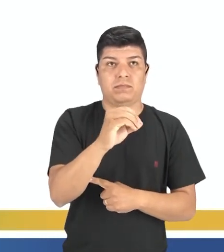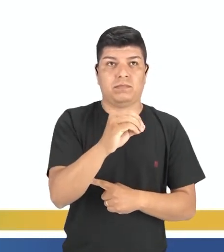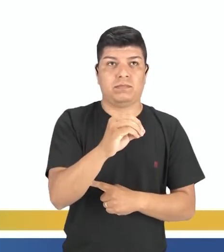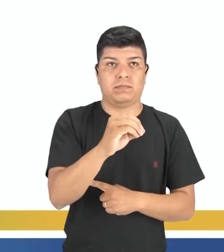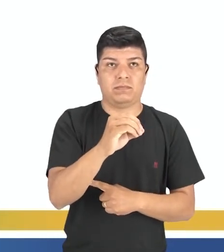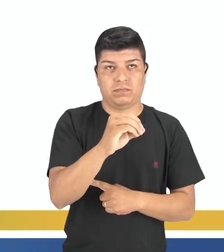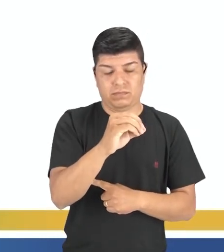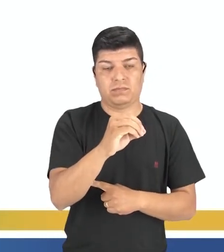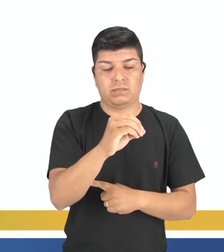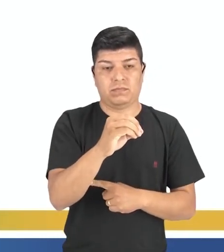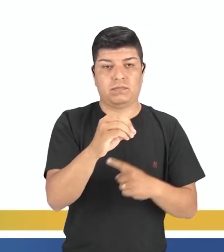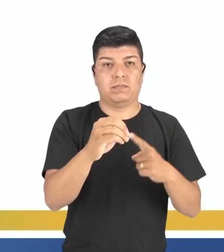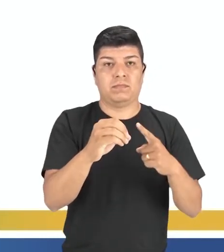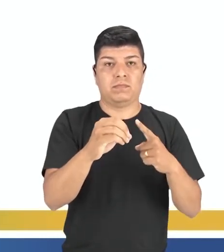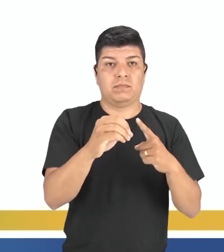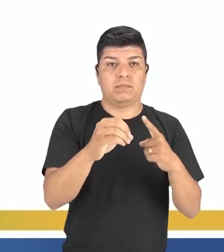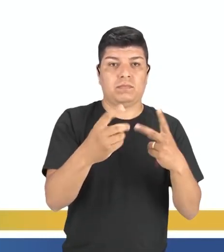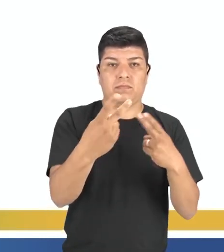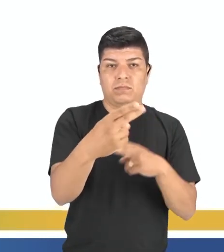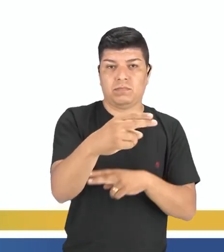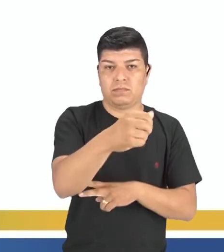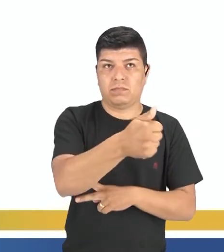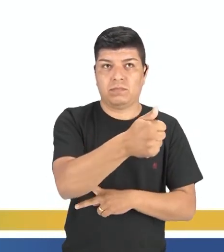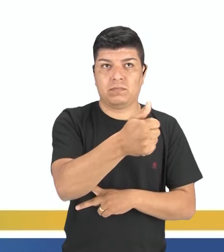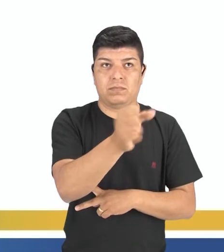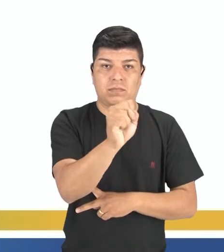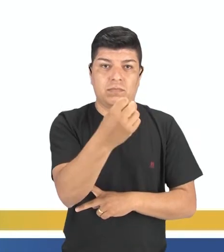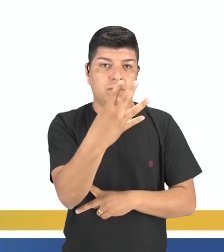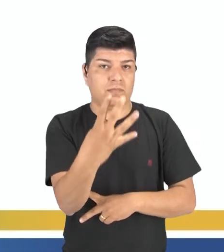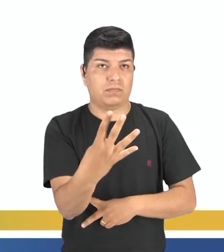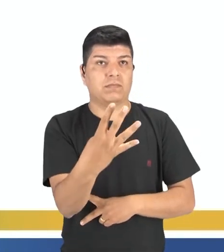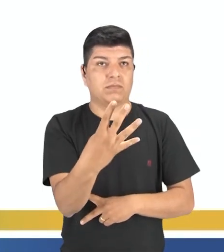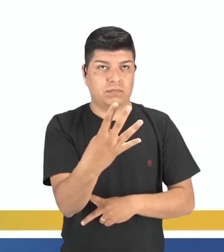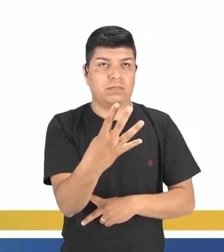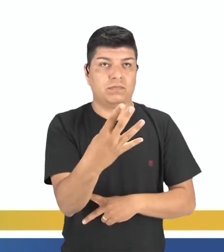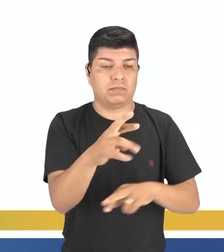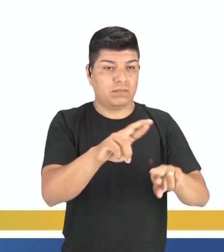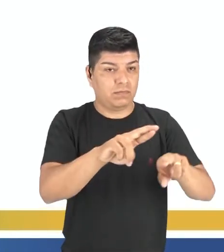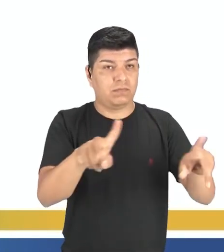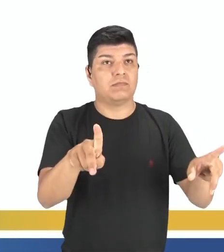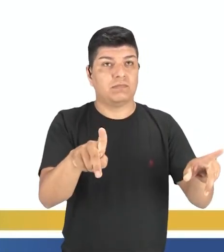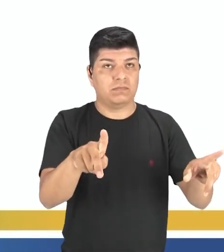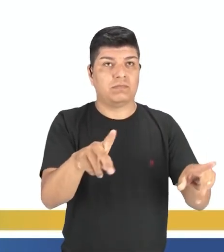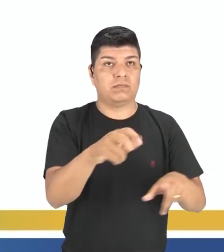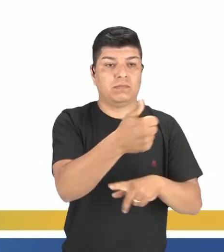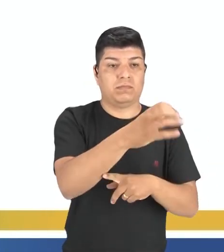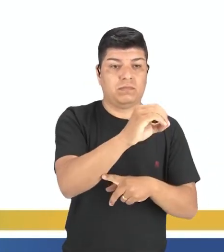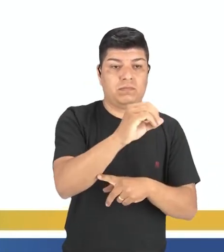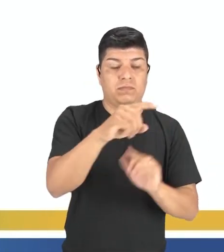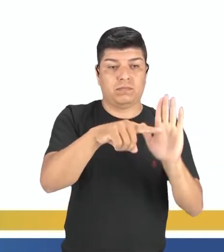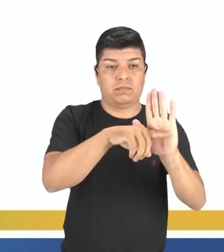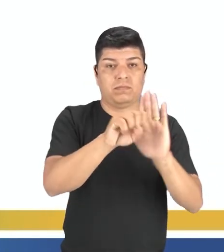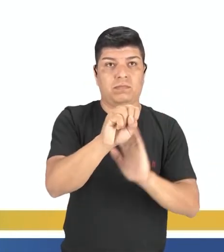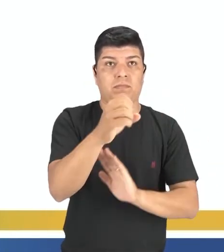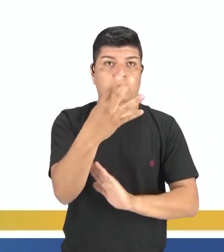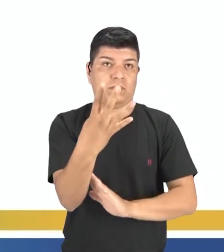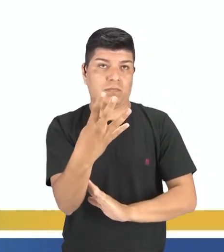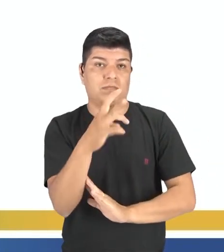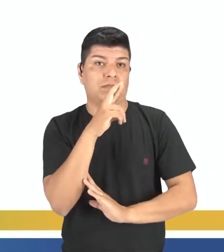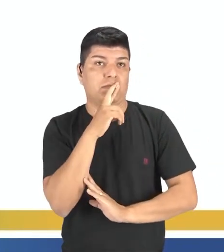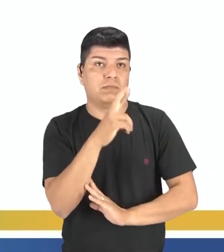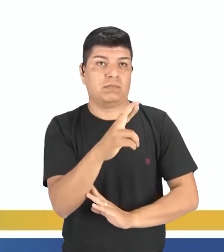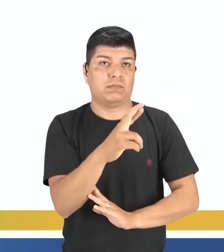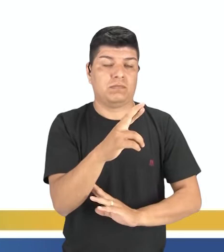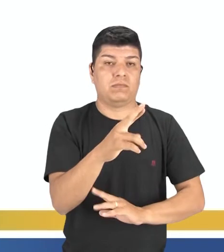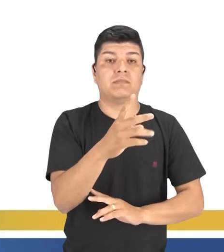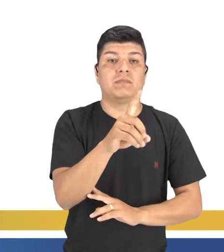10², 4 vezes 3, 12 vezes 7, 84. Assim a diferença 100 menos 84 nos